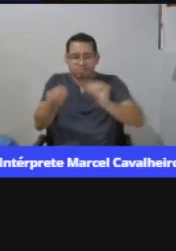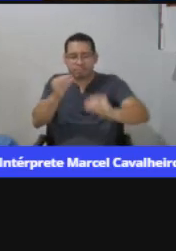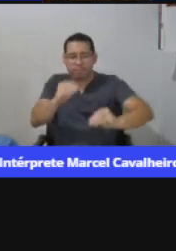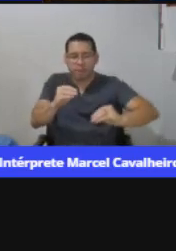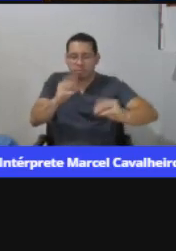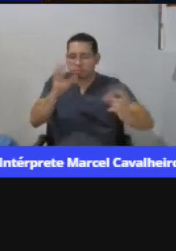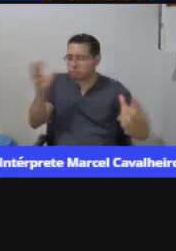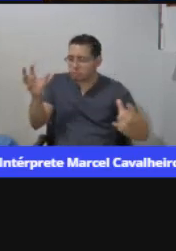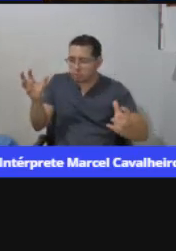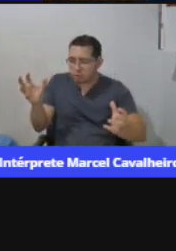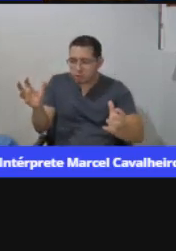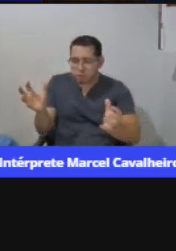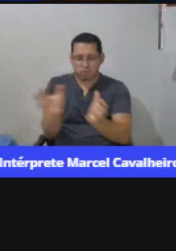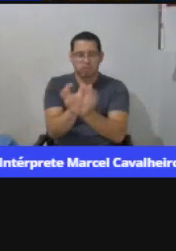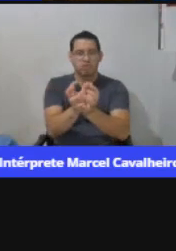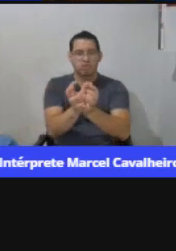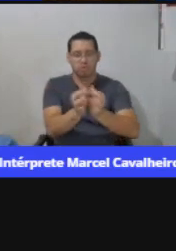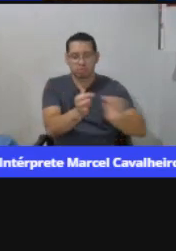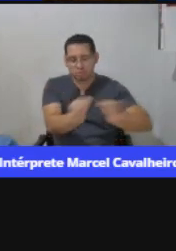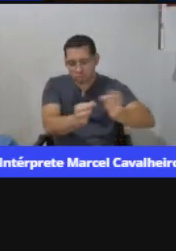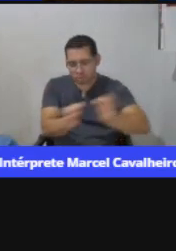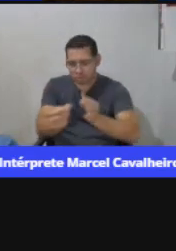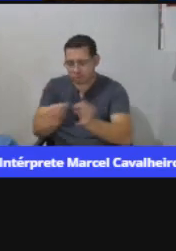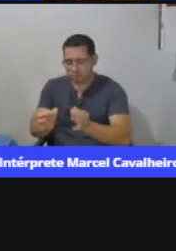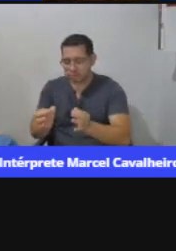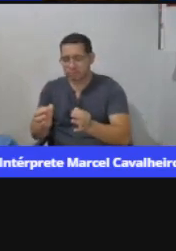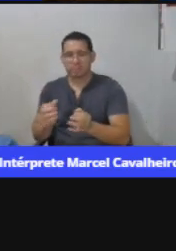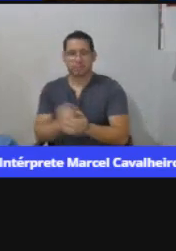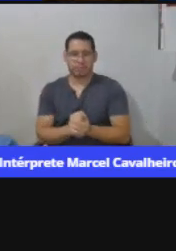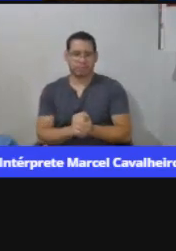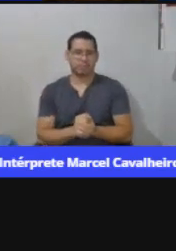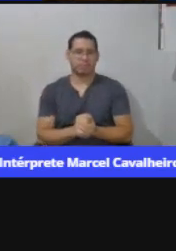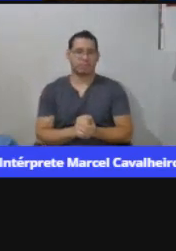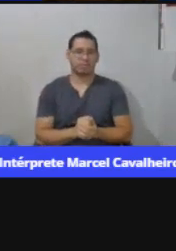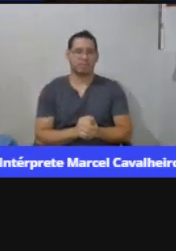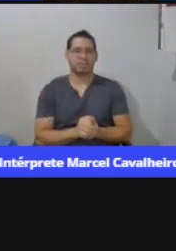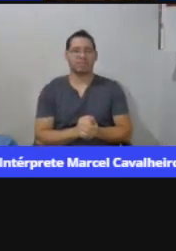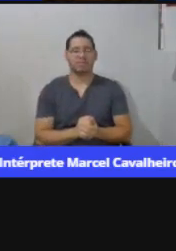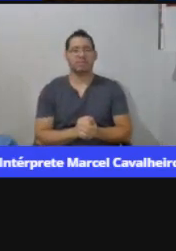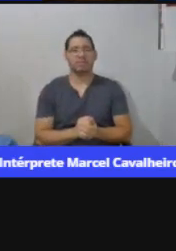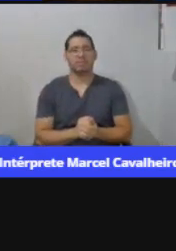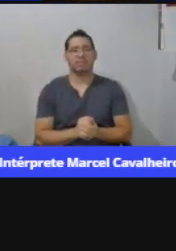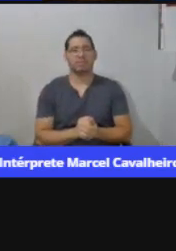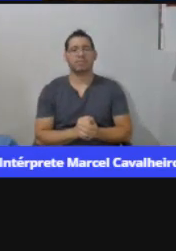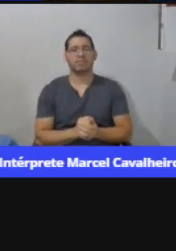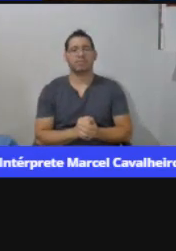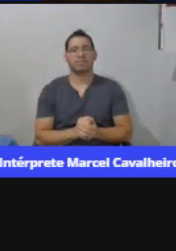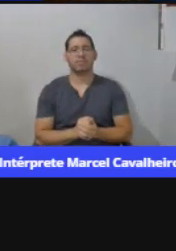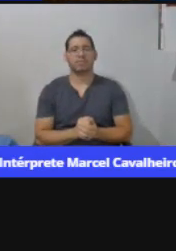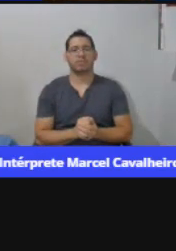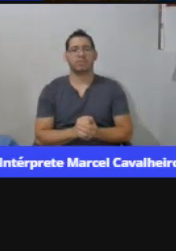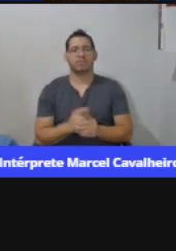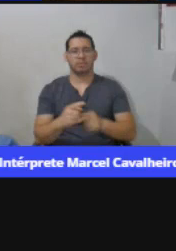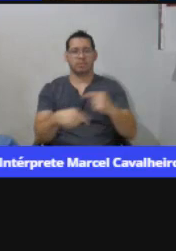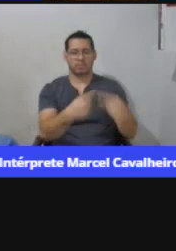elaboração, para preencher algumas lacunas de conceitos. Próximo.